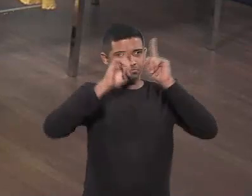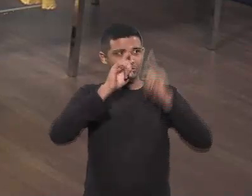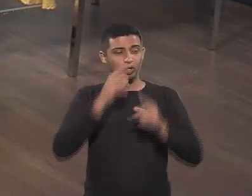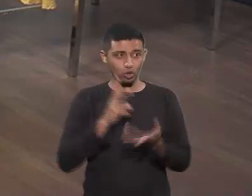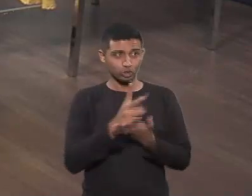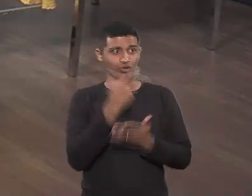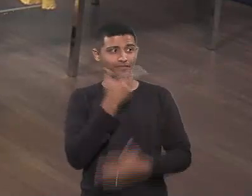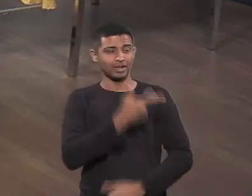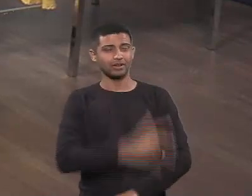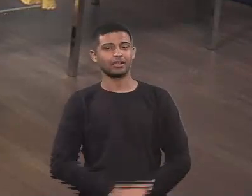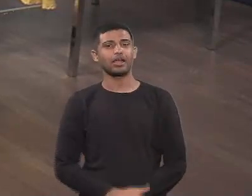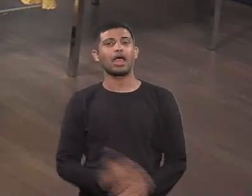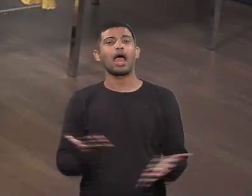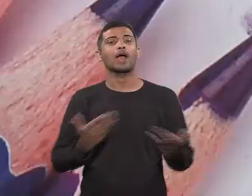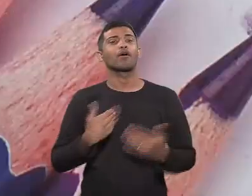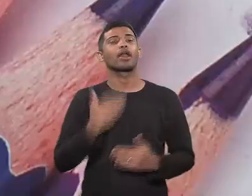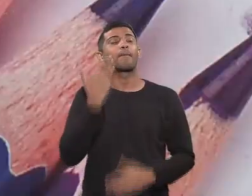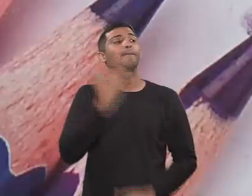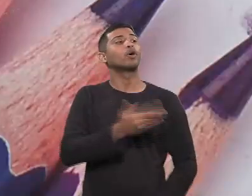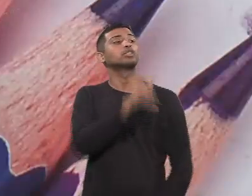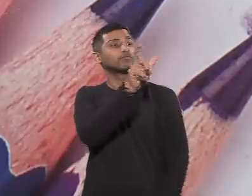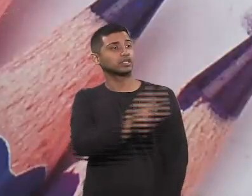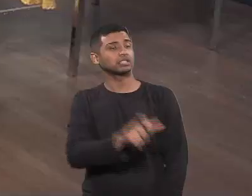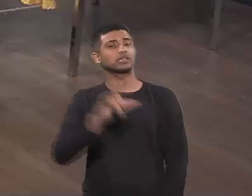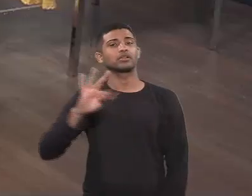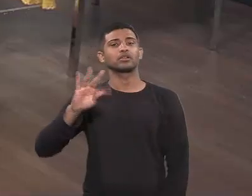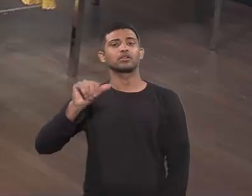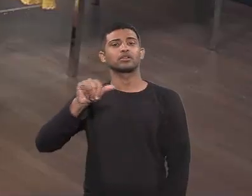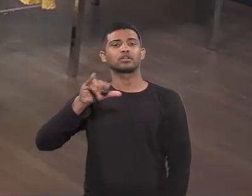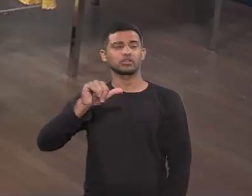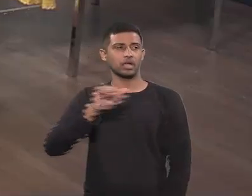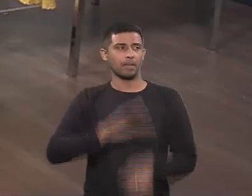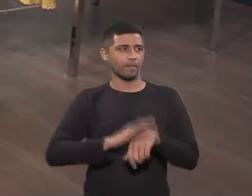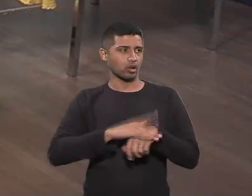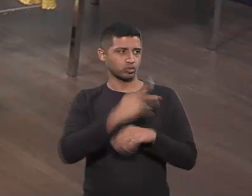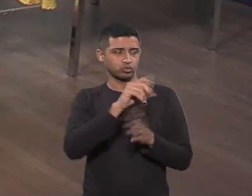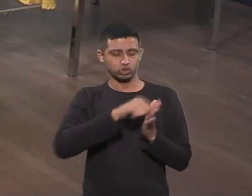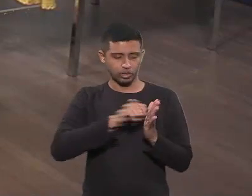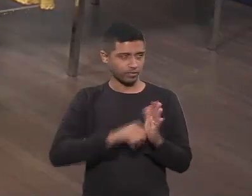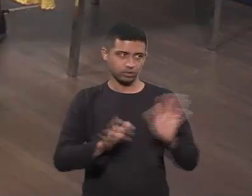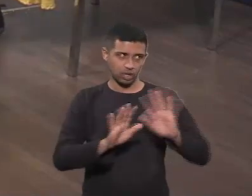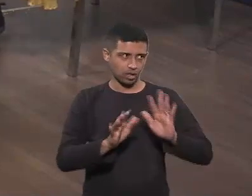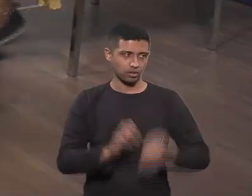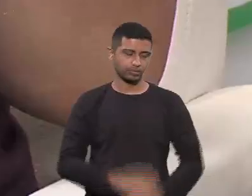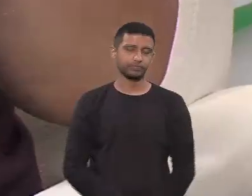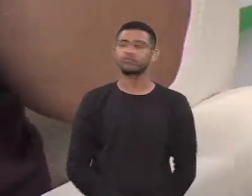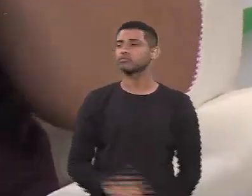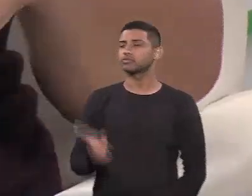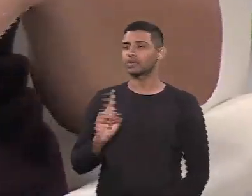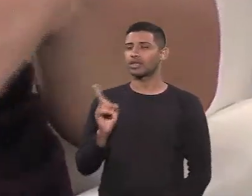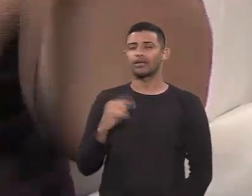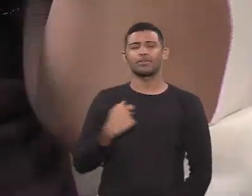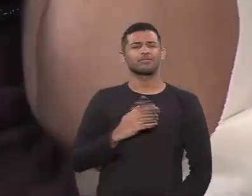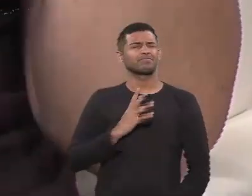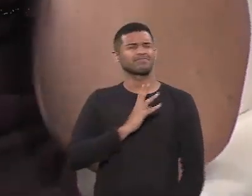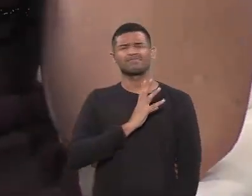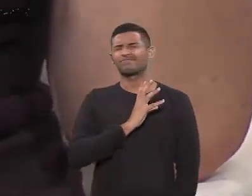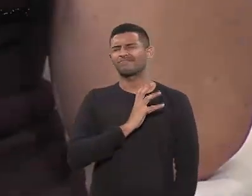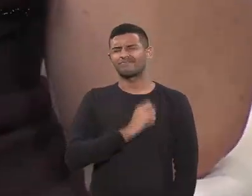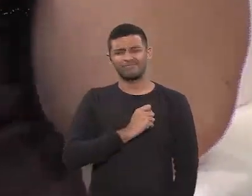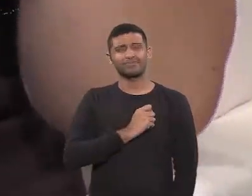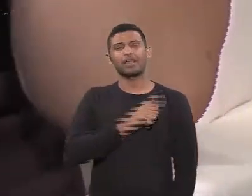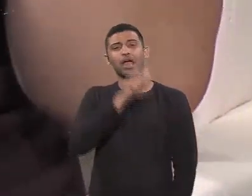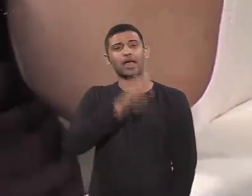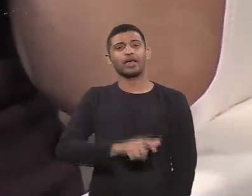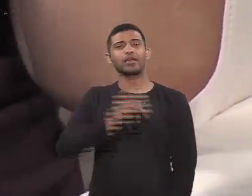Vamos continuar falando. Agora eu quero que você mostre a sua, Tânia. Que não foi você que escreveu. Não, mas que é um querido, né?